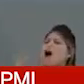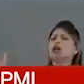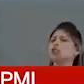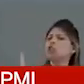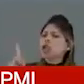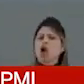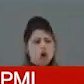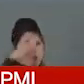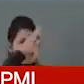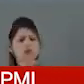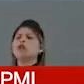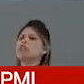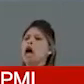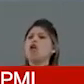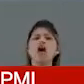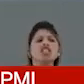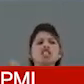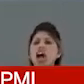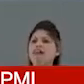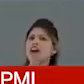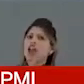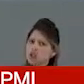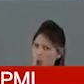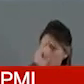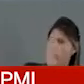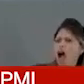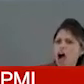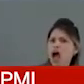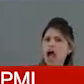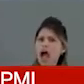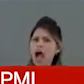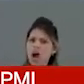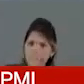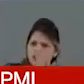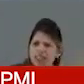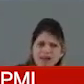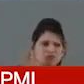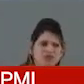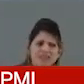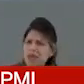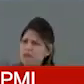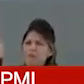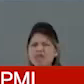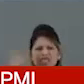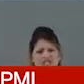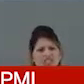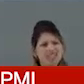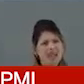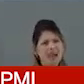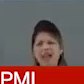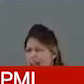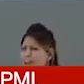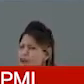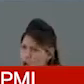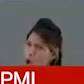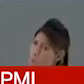Eduardo Bolsonaro não foi citado ou acusado de 24 indiciamentos. Mentira! Mentira! Inclusive, ela disse que eu